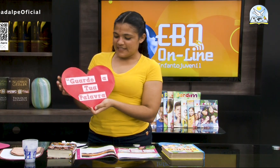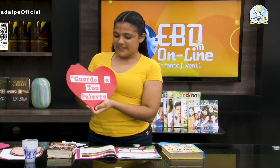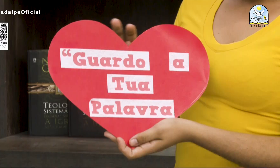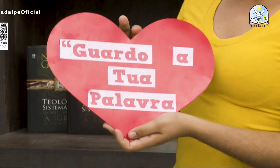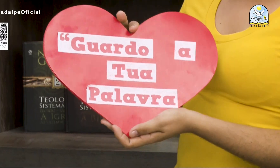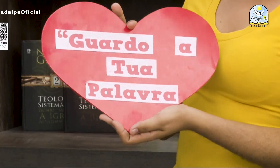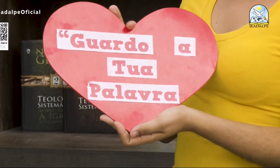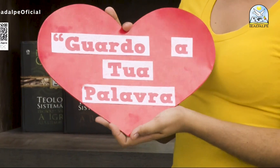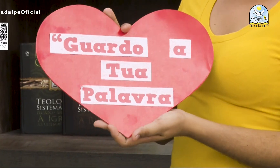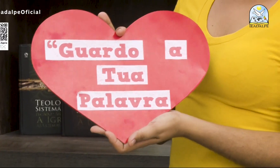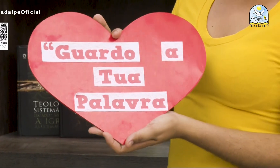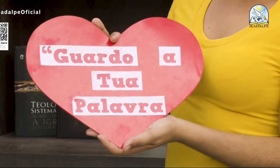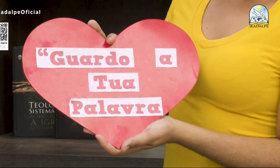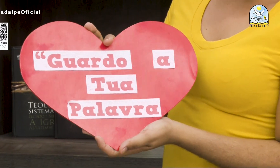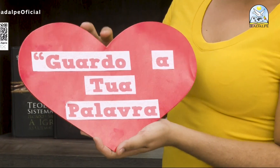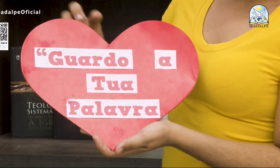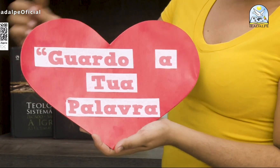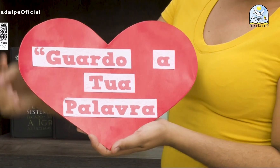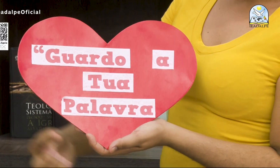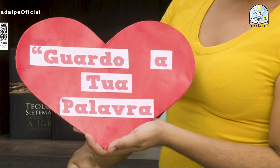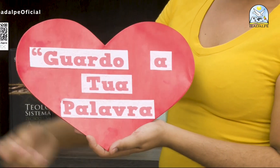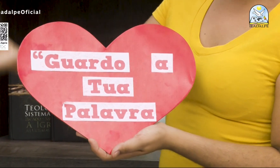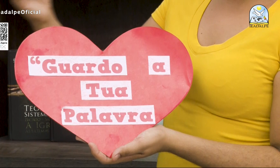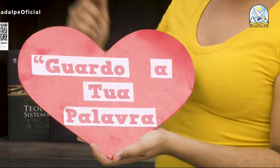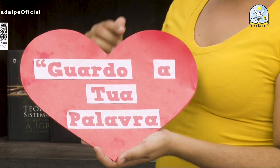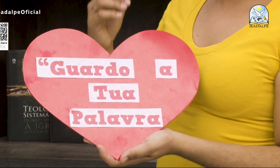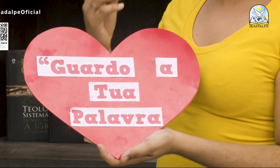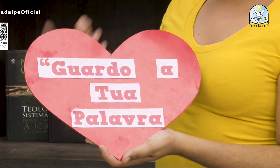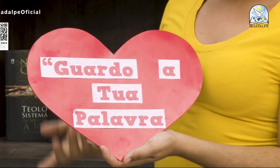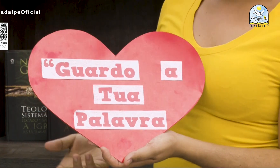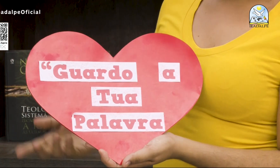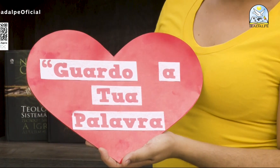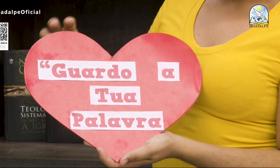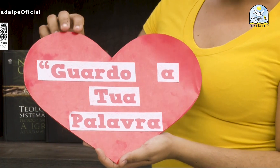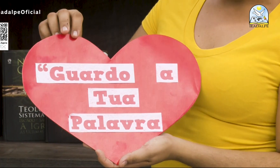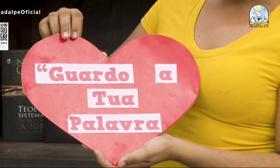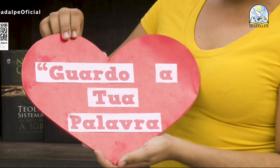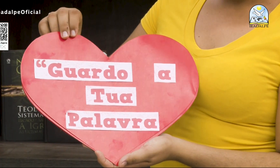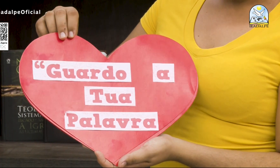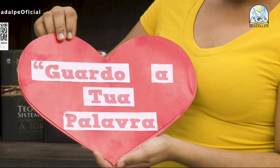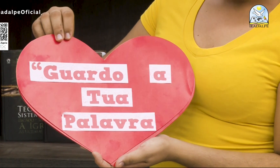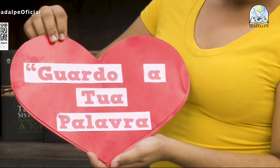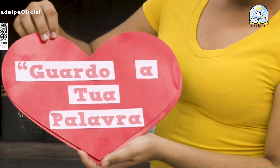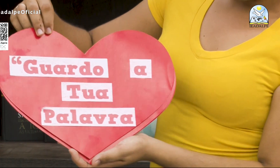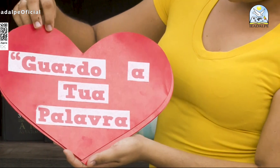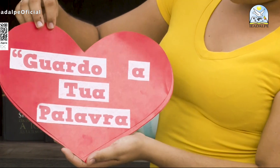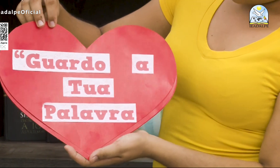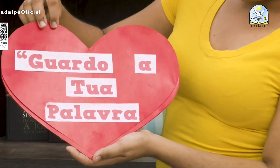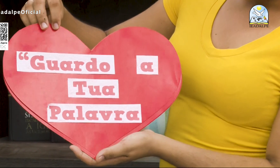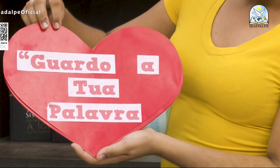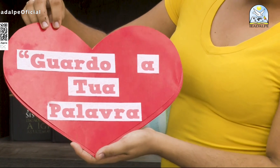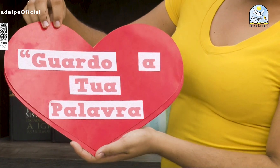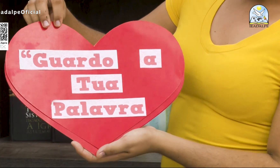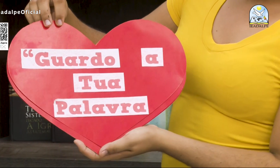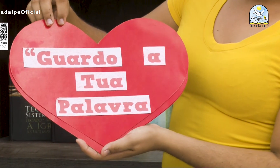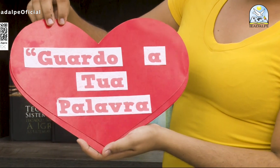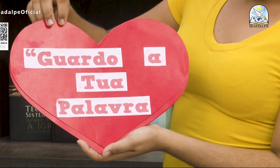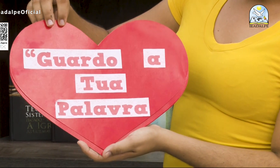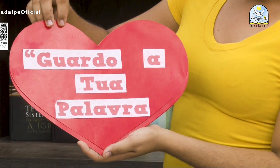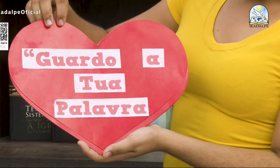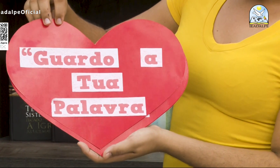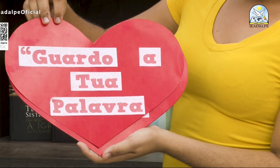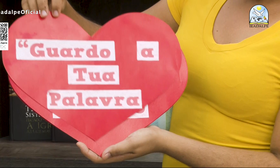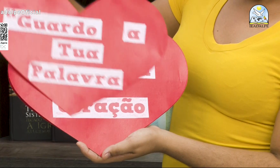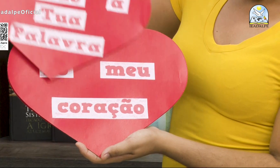falando de guardar a palavra no coração. Eu fiz em formato de coração também cartolina guache, tá? Eu coloquei, ó. Guardo a